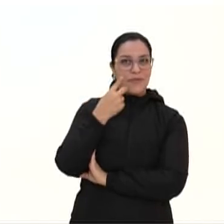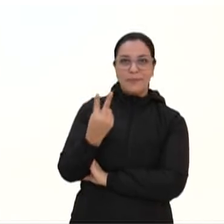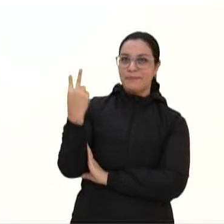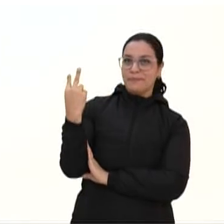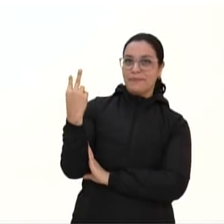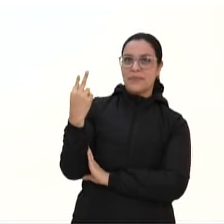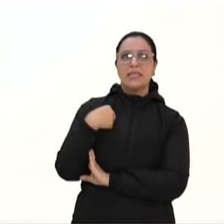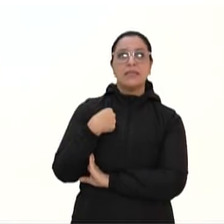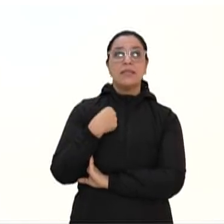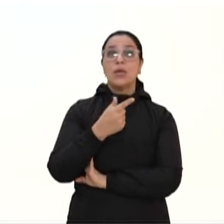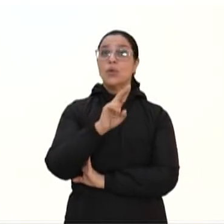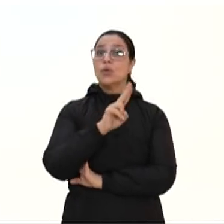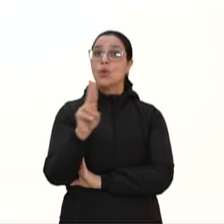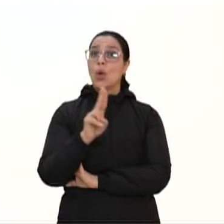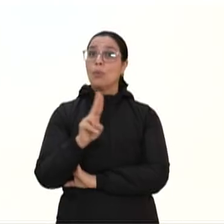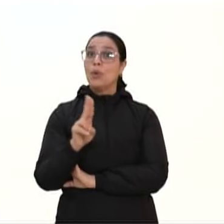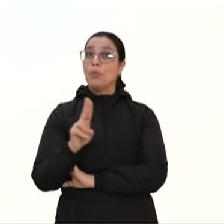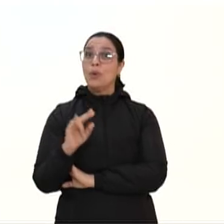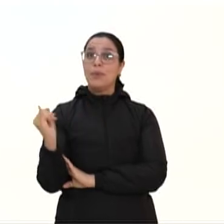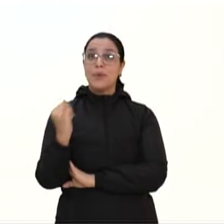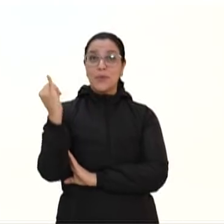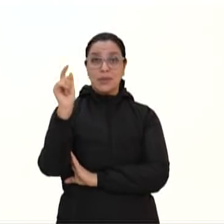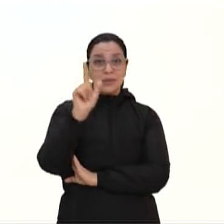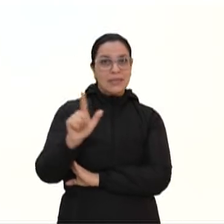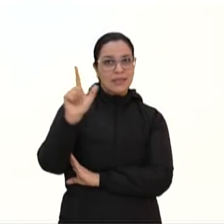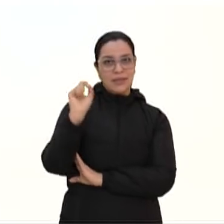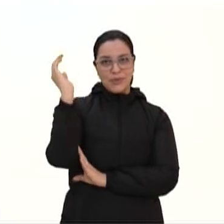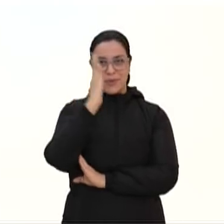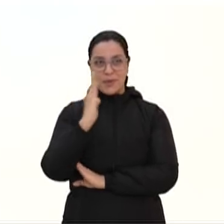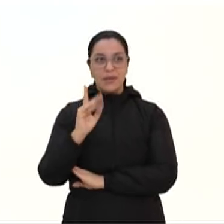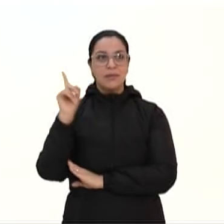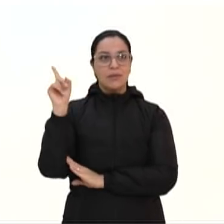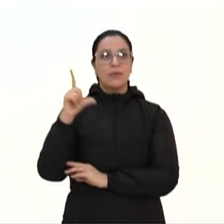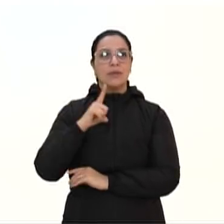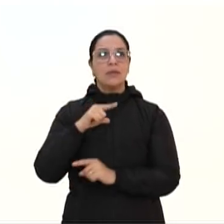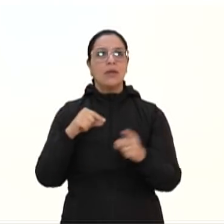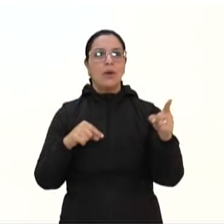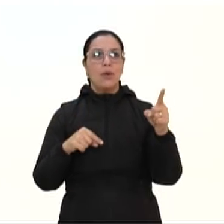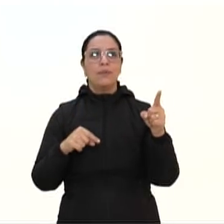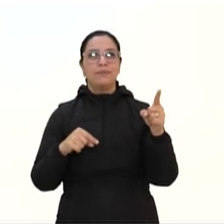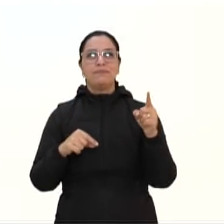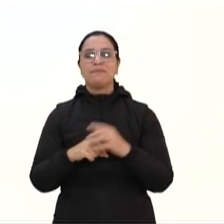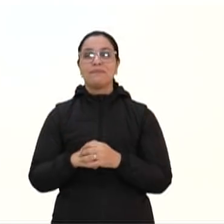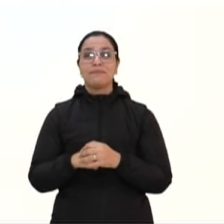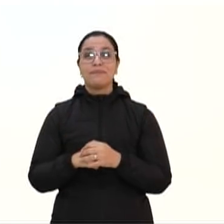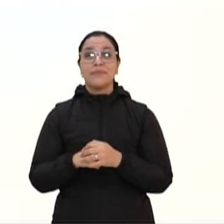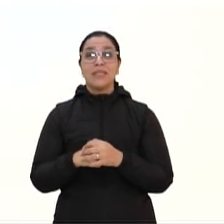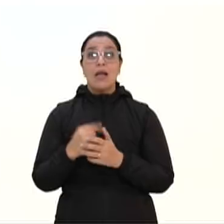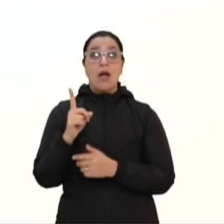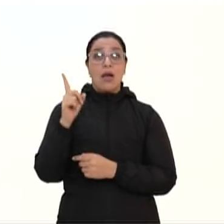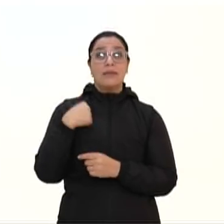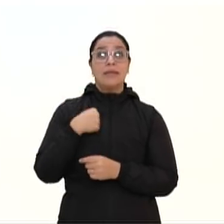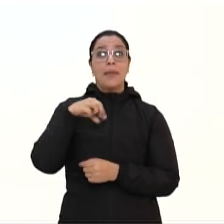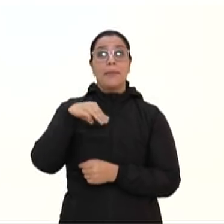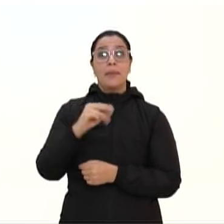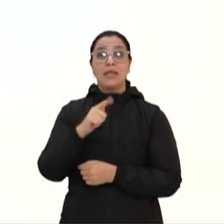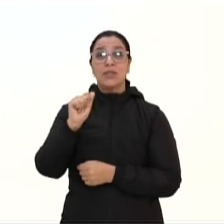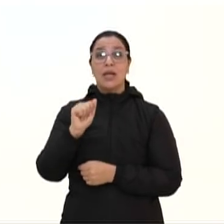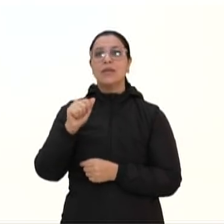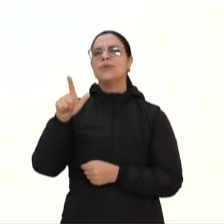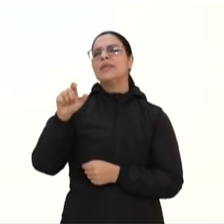lida nessa aula é crítica e reflexão. Analisamos por meio de exercício o tipo